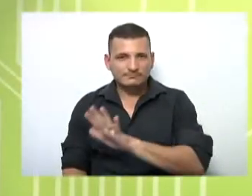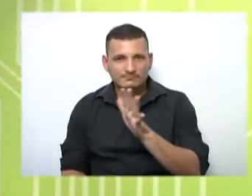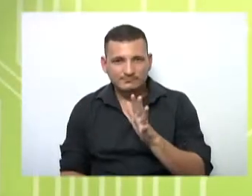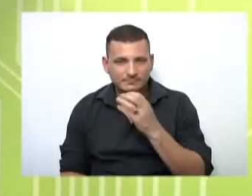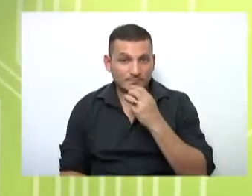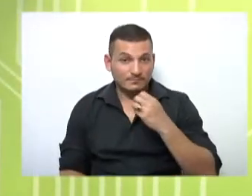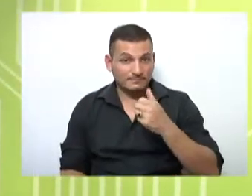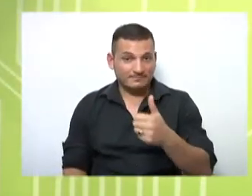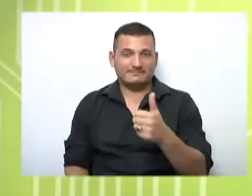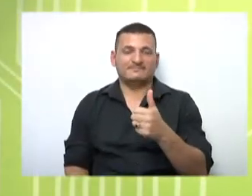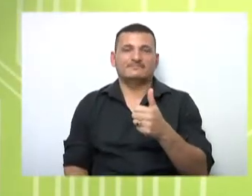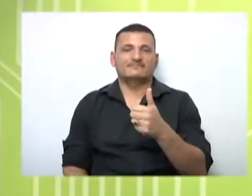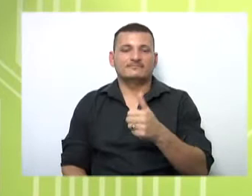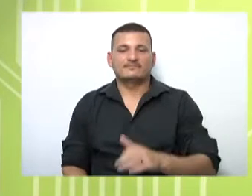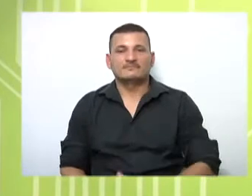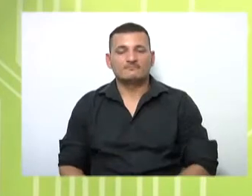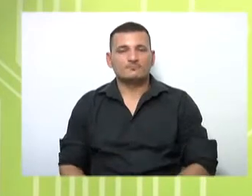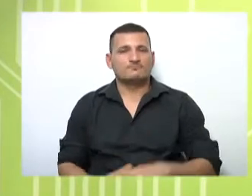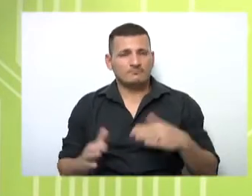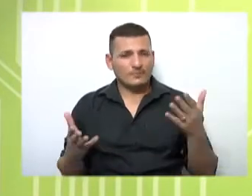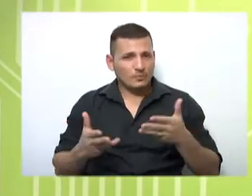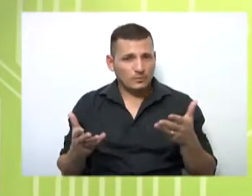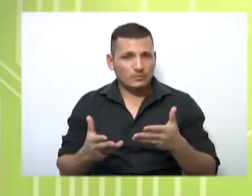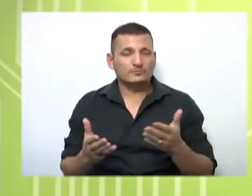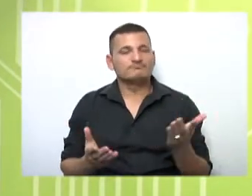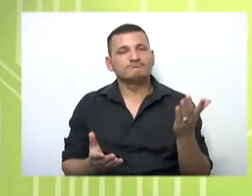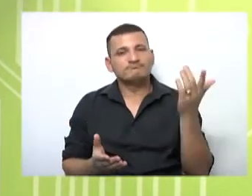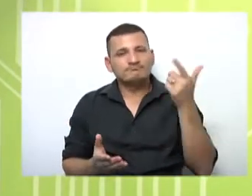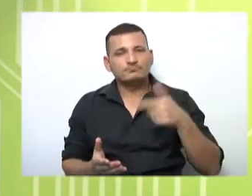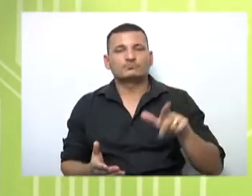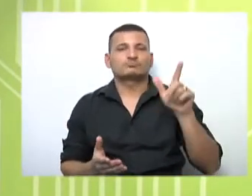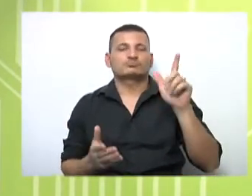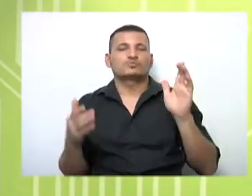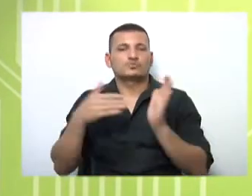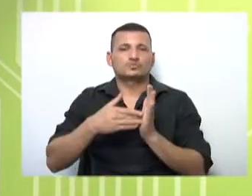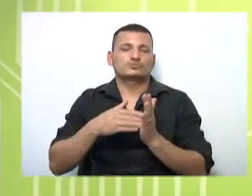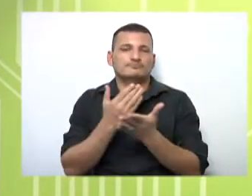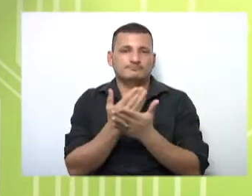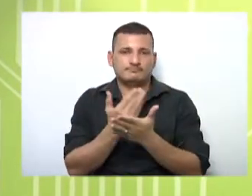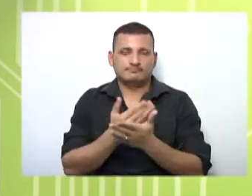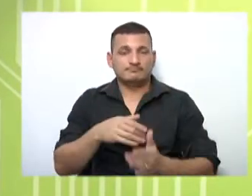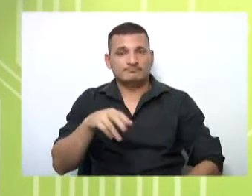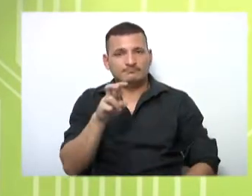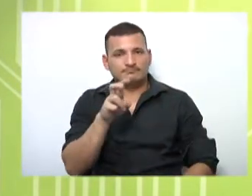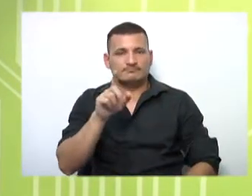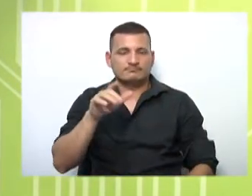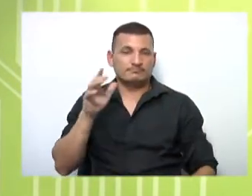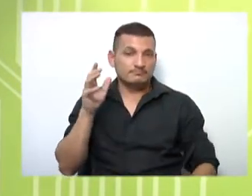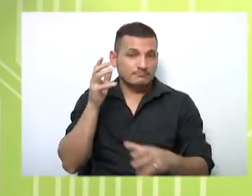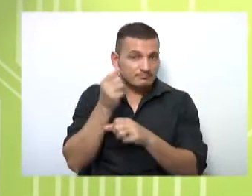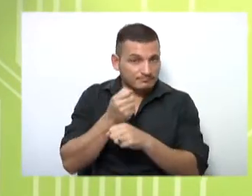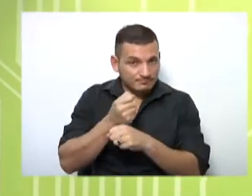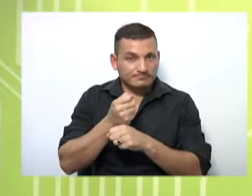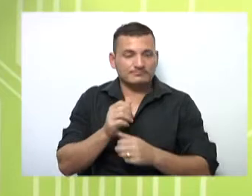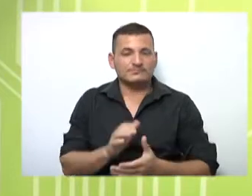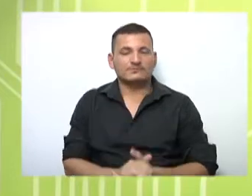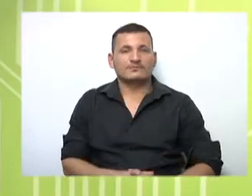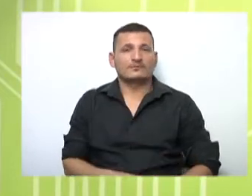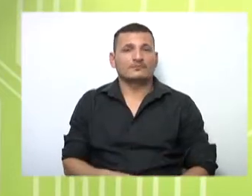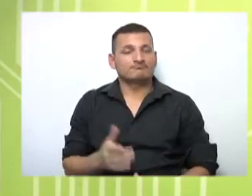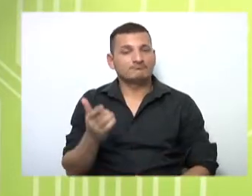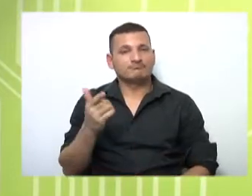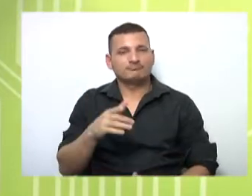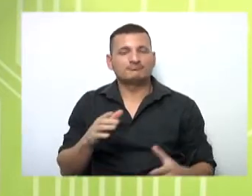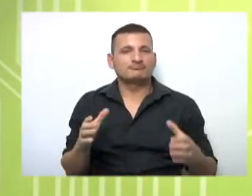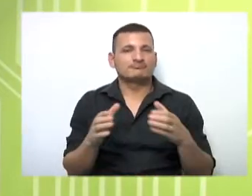Olá, tudo bom? Estamos aqui de volta para a nossa última aula, na teleaula 5, nossa aula de revisão. Mais uma vez a equipe